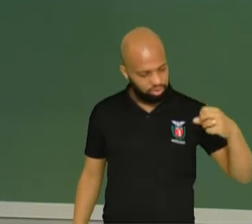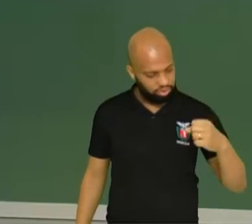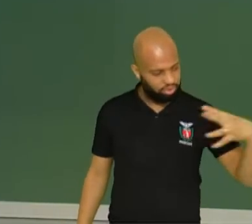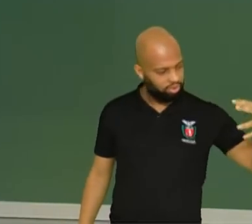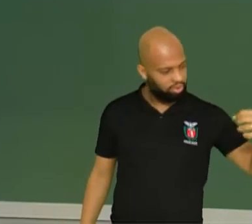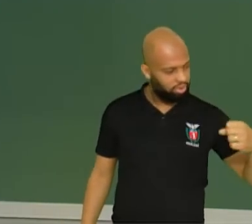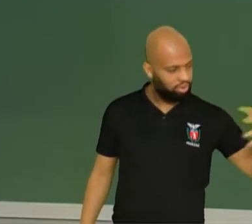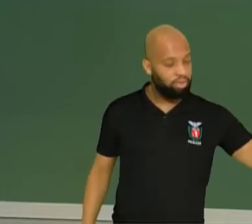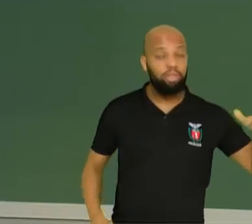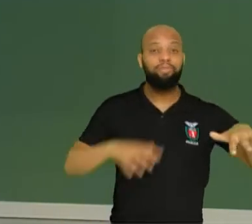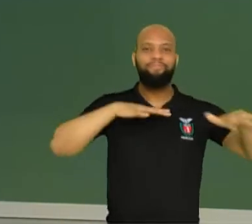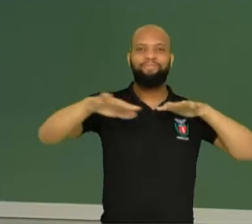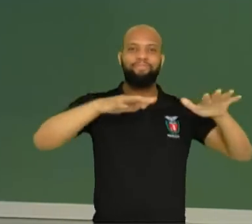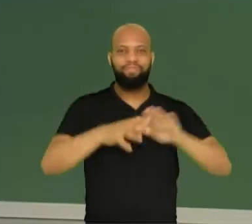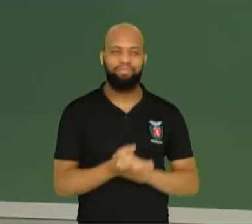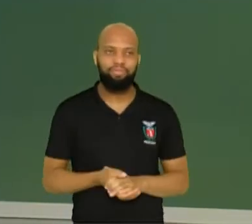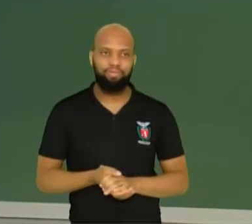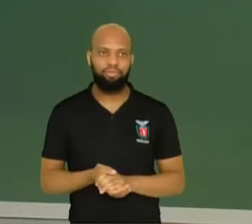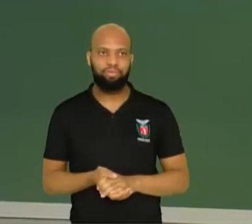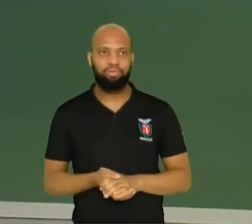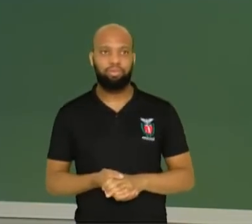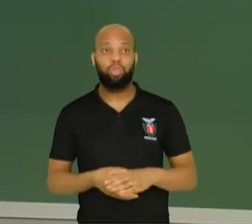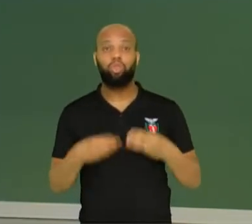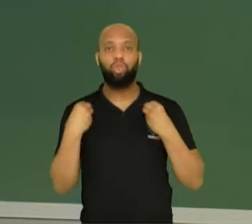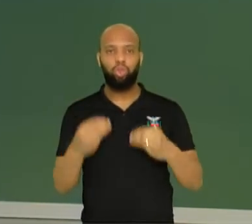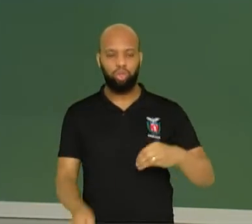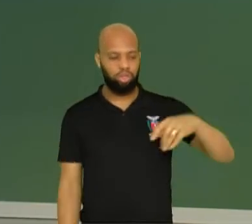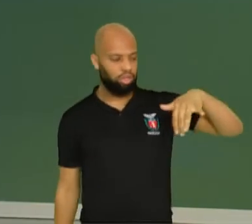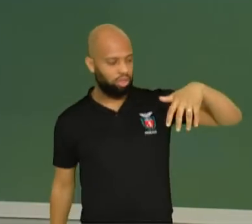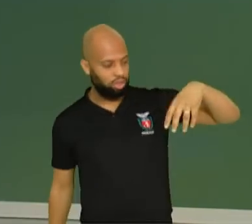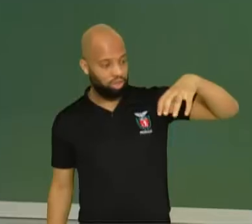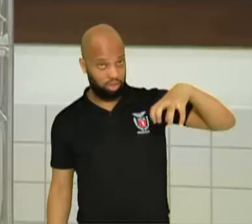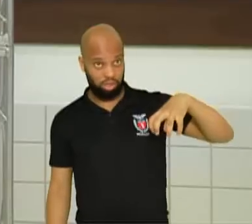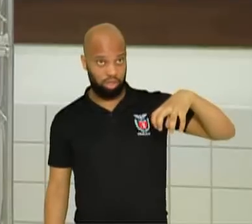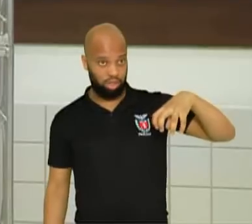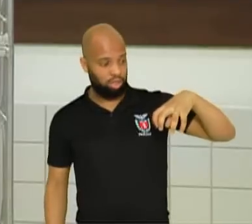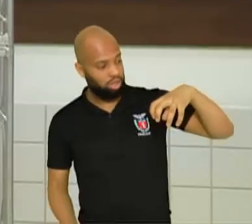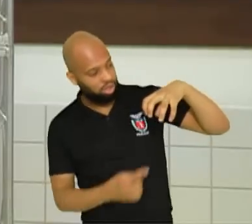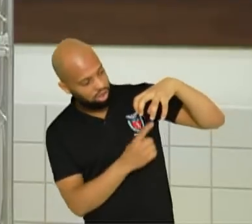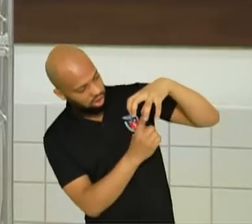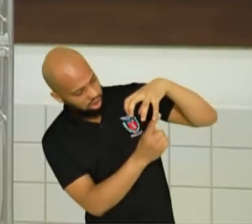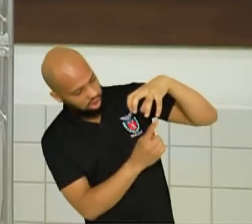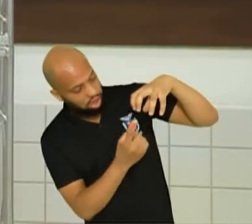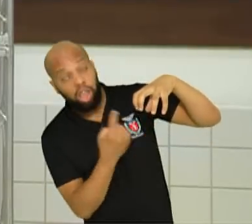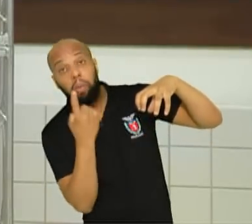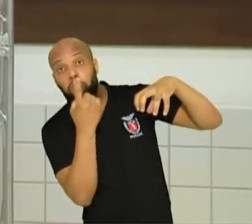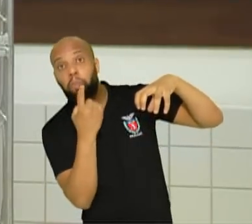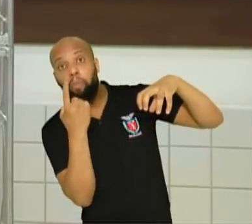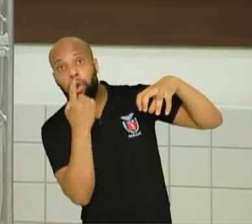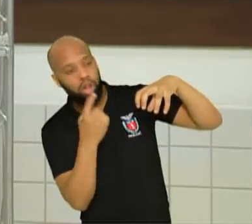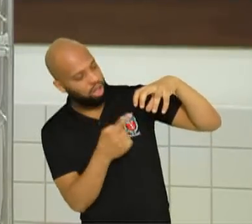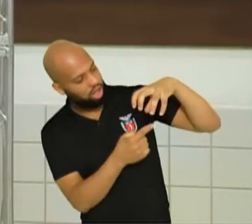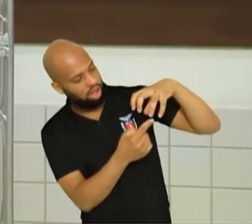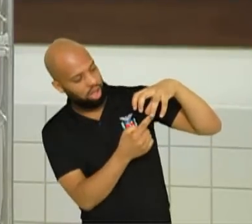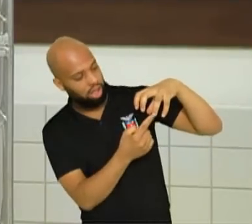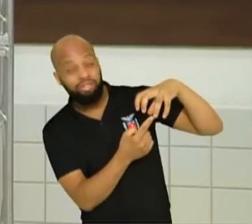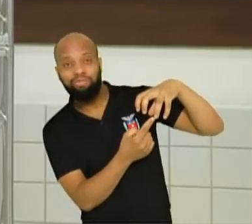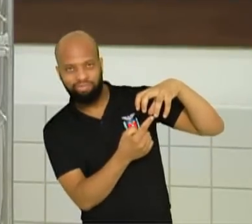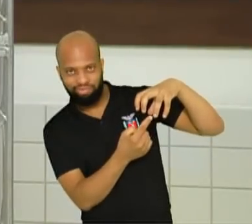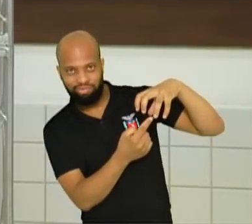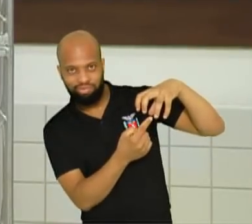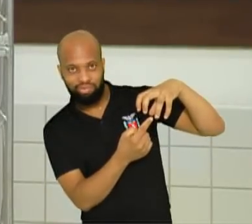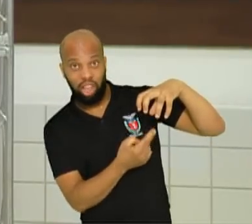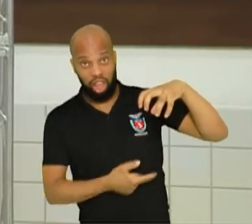Os tentáculos da medusa ficam virados para baixo, porque a boca dela também fica virada para baixo, diferente do pólipo que